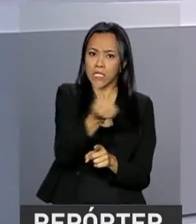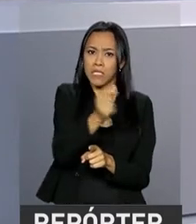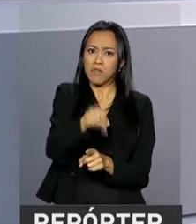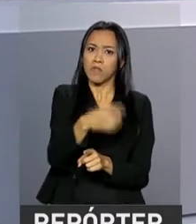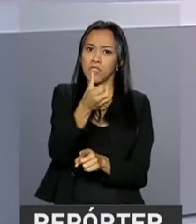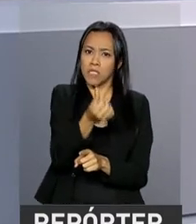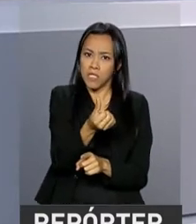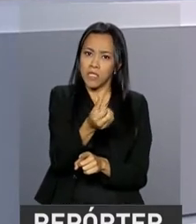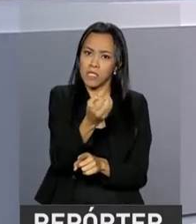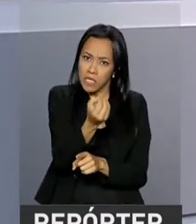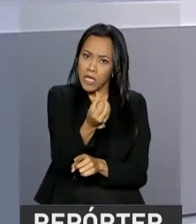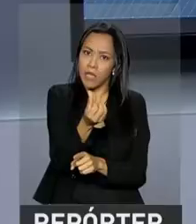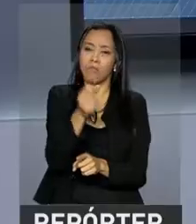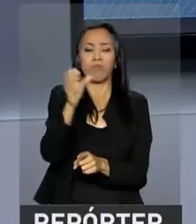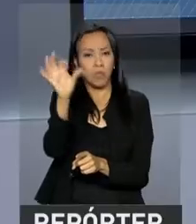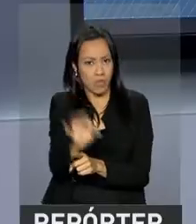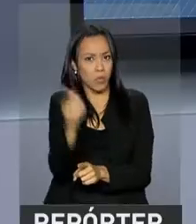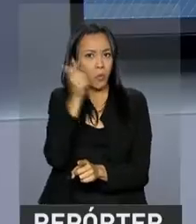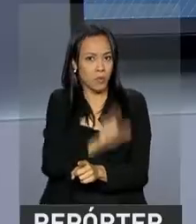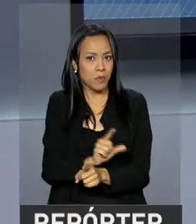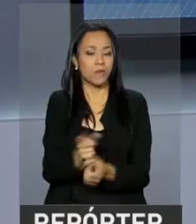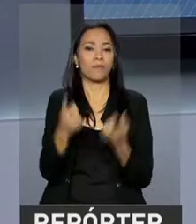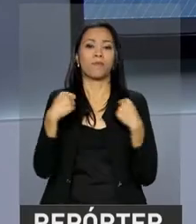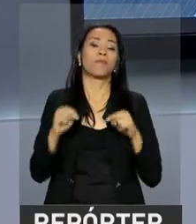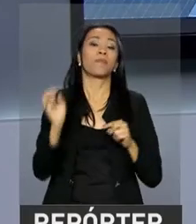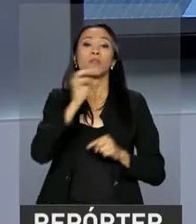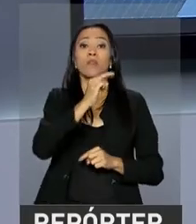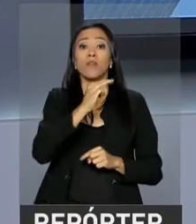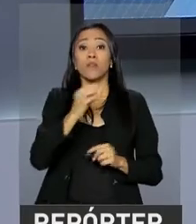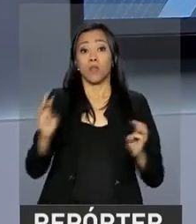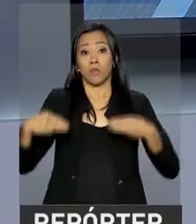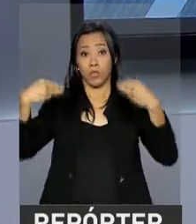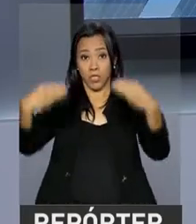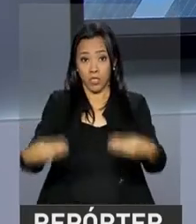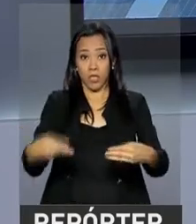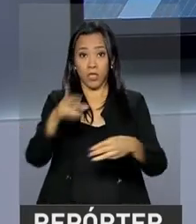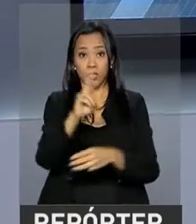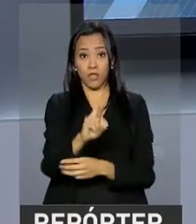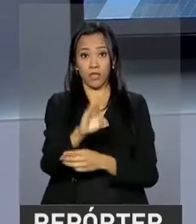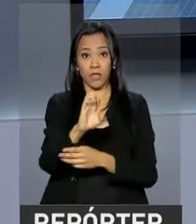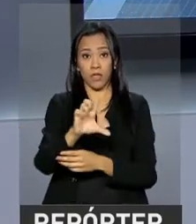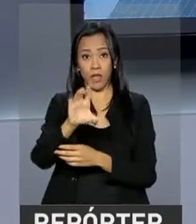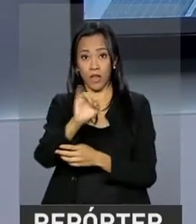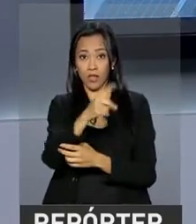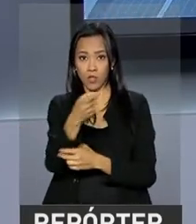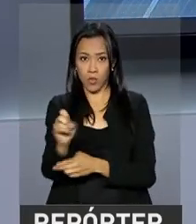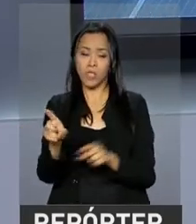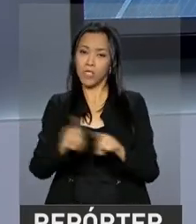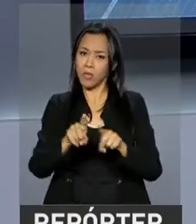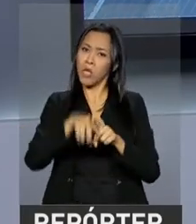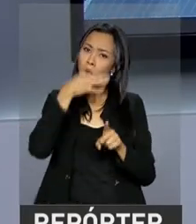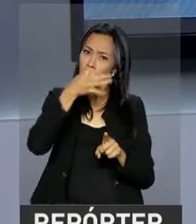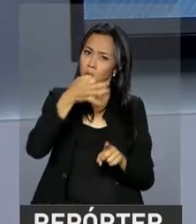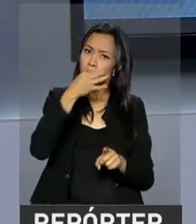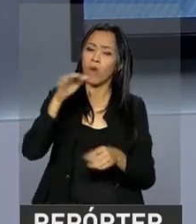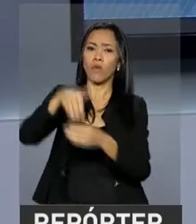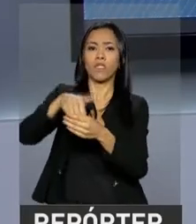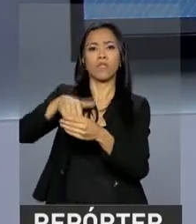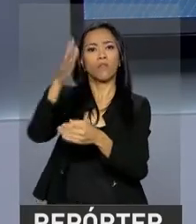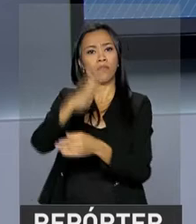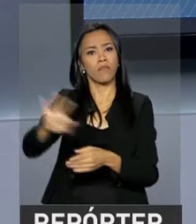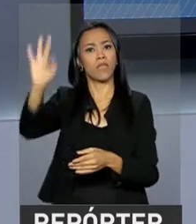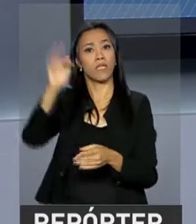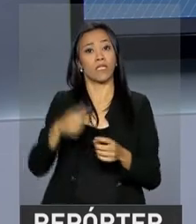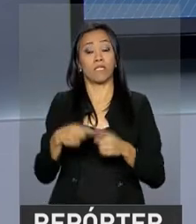66,06% dos votos válidos. O Ministério das Relações Exteriores também se manifestou sobre as eleições na França. Em nota, o